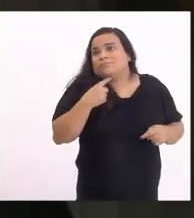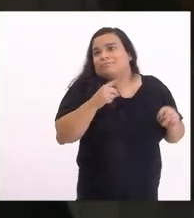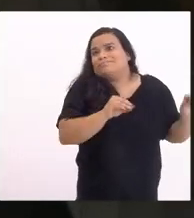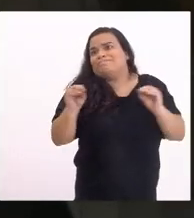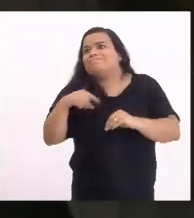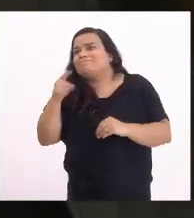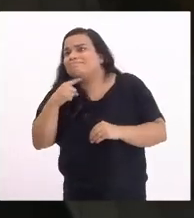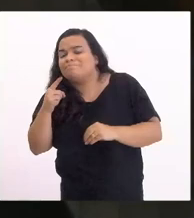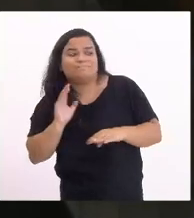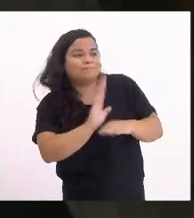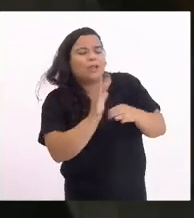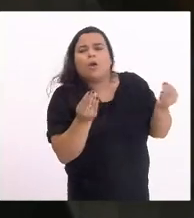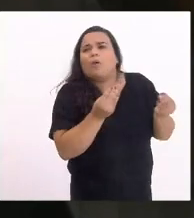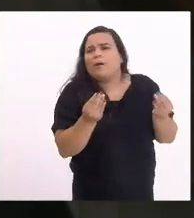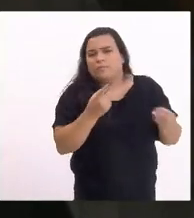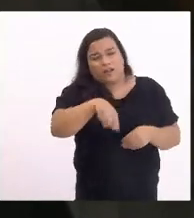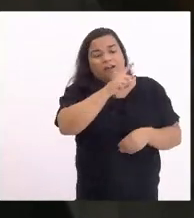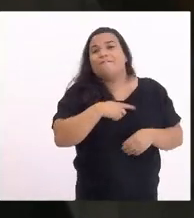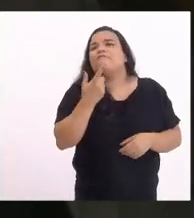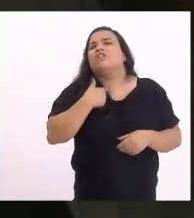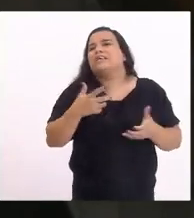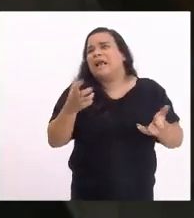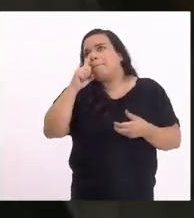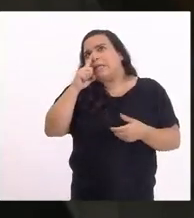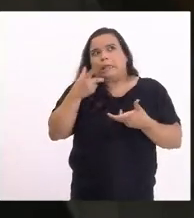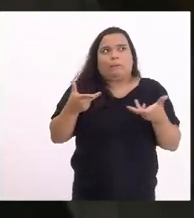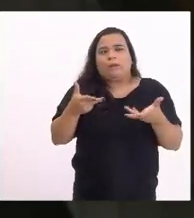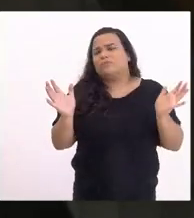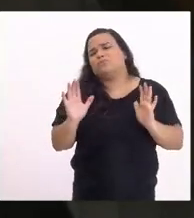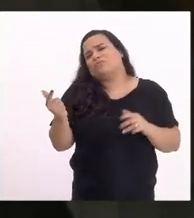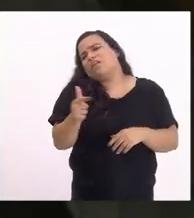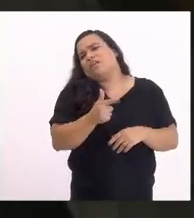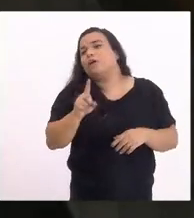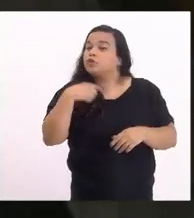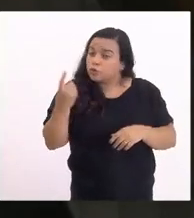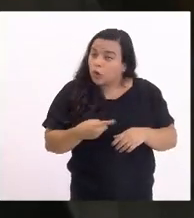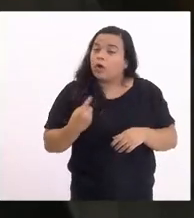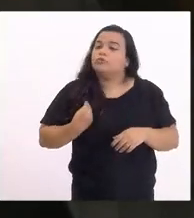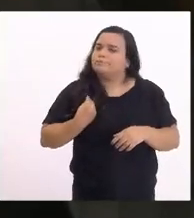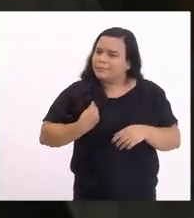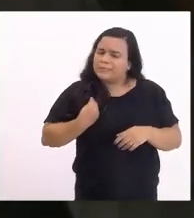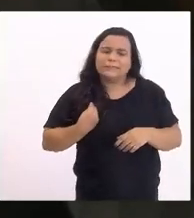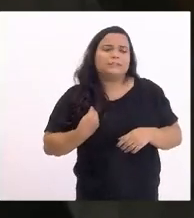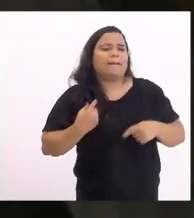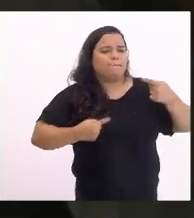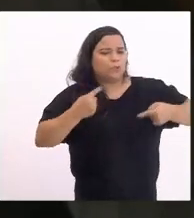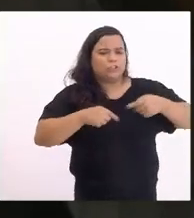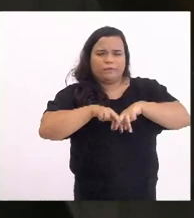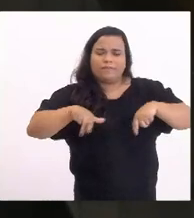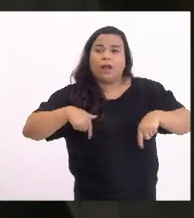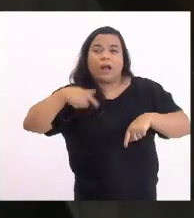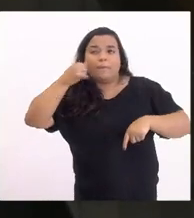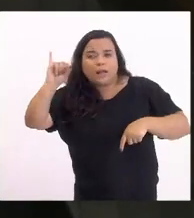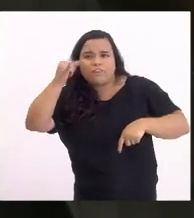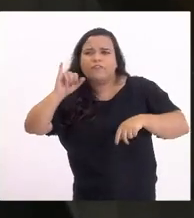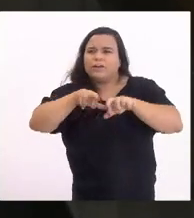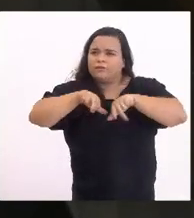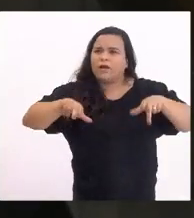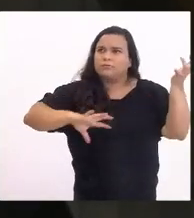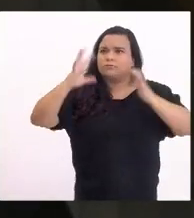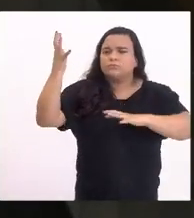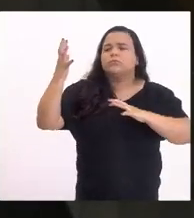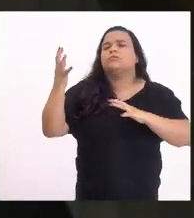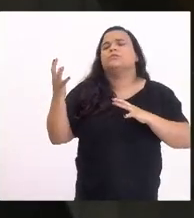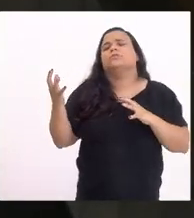numa aventura. Não é desejo das pessoas, mas o Estado tem que comparecer com as políticas de longo prazo, que antecipam cenários, que previnem catástrofes. E,